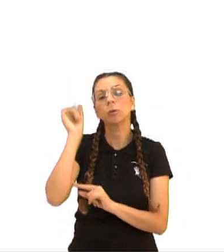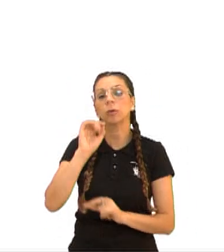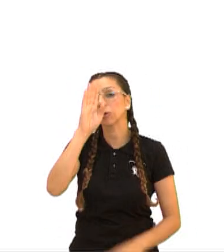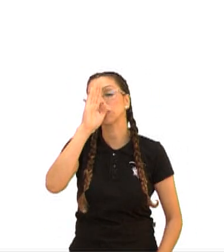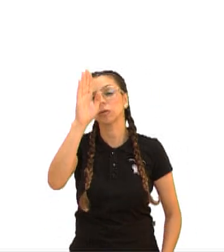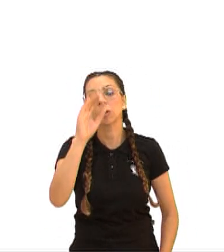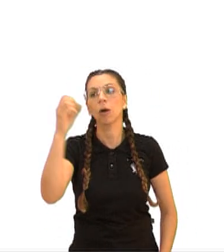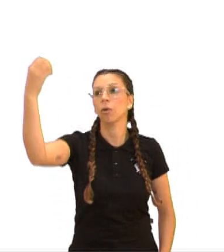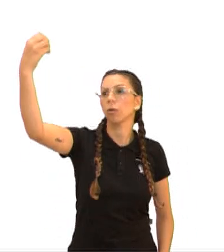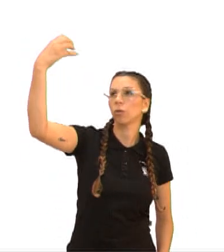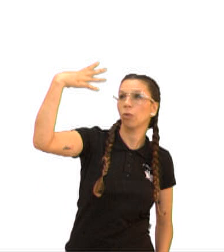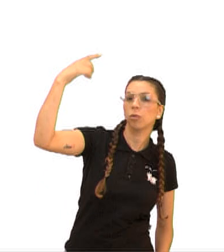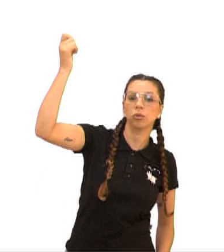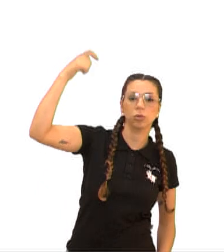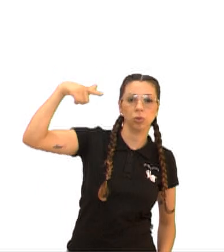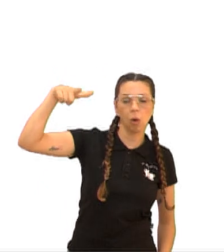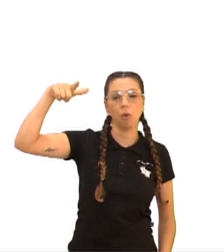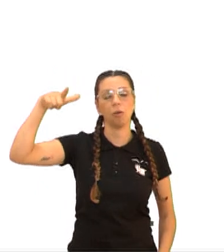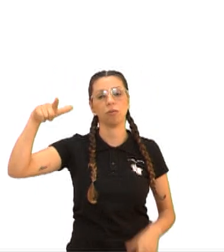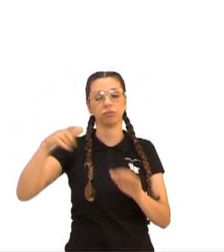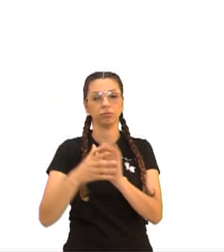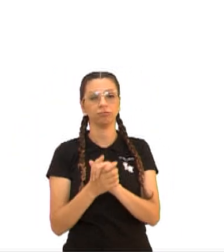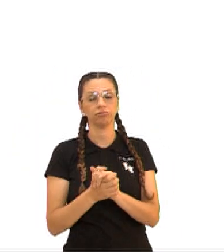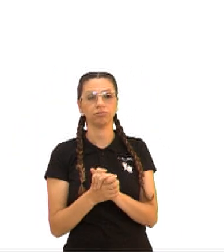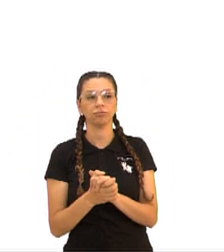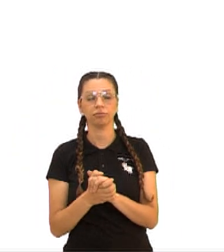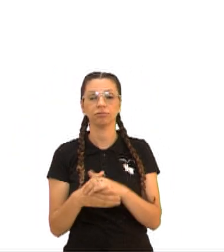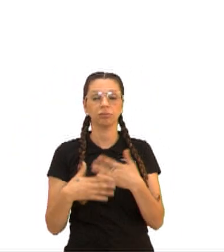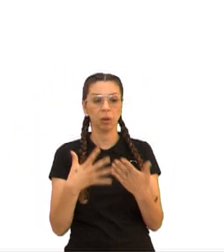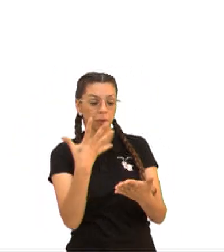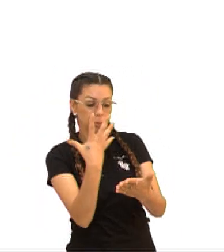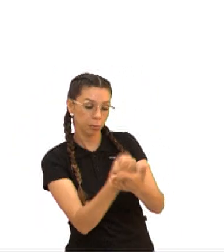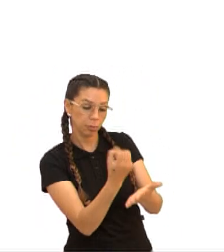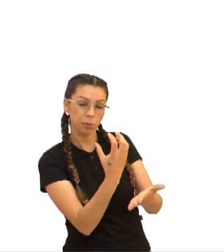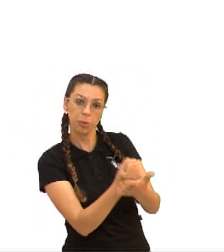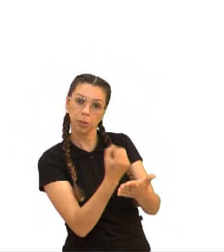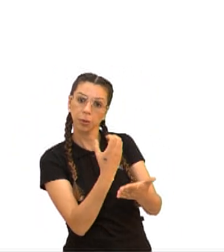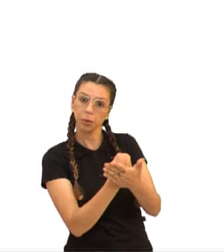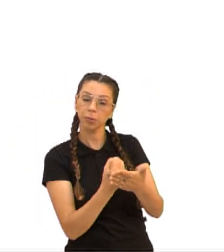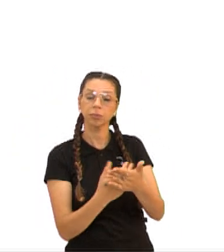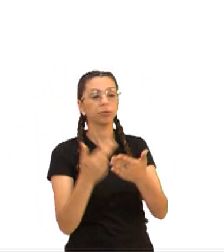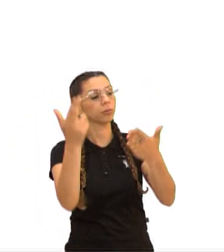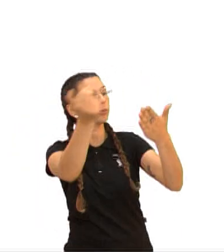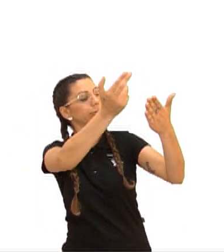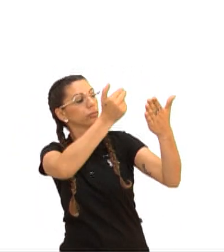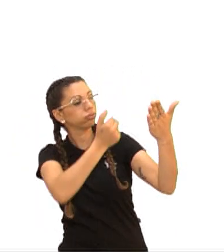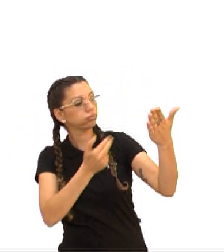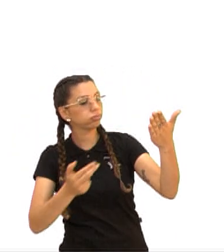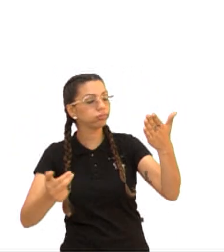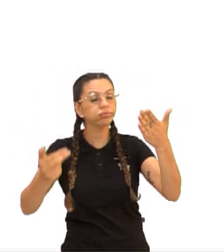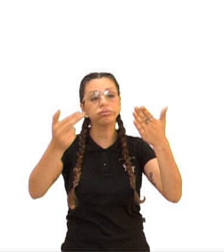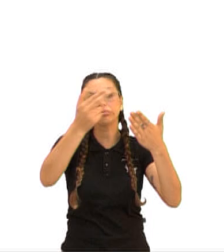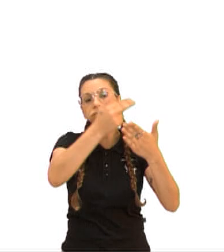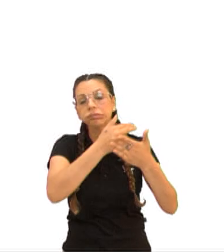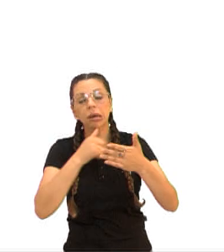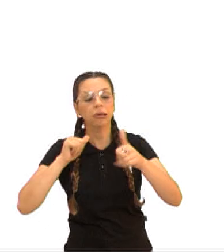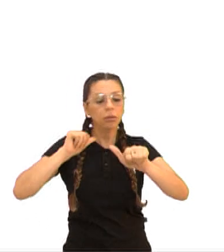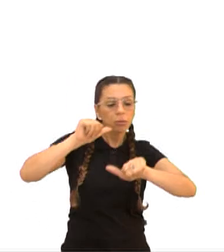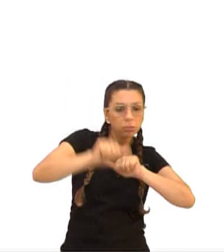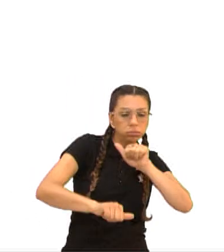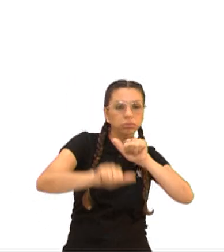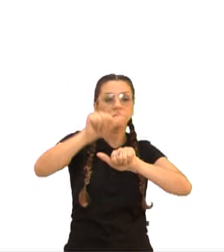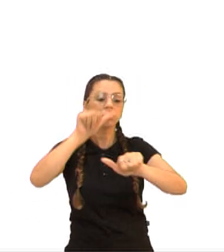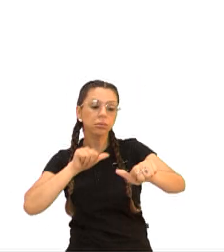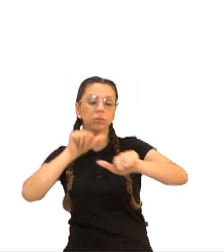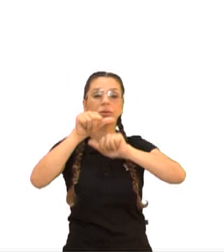do efeito da luz solar sobre as coisas, registrar em suas telas essas constantes alterações que a